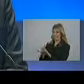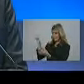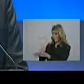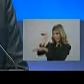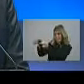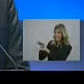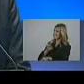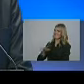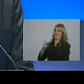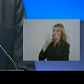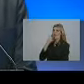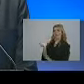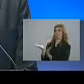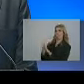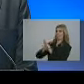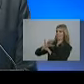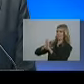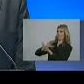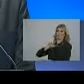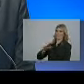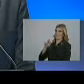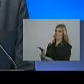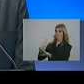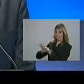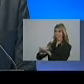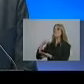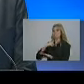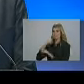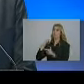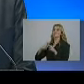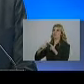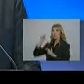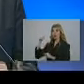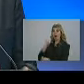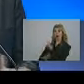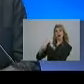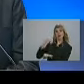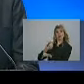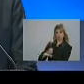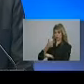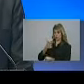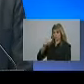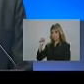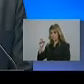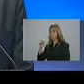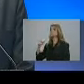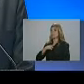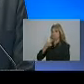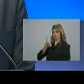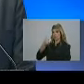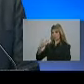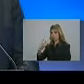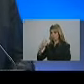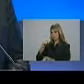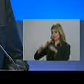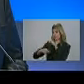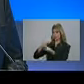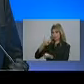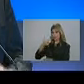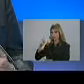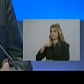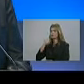essa que você está dizendo. Nós tivemos queda de receita no ano passado de 14 para 15, de 6%. Nós